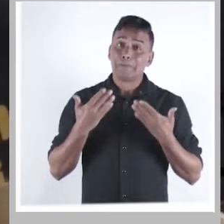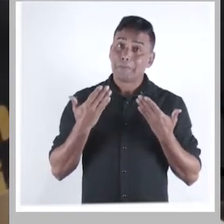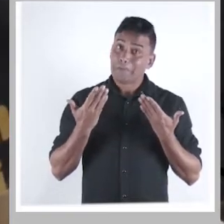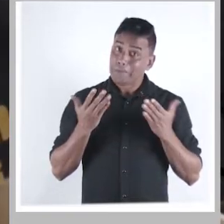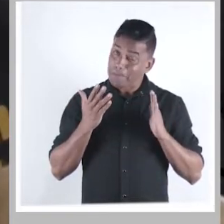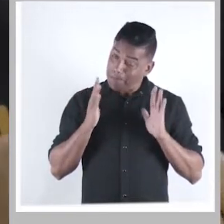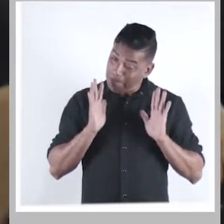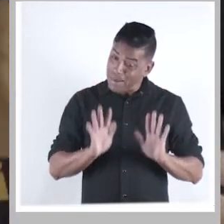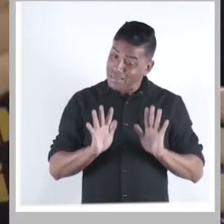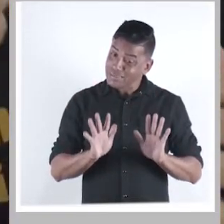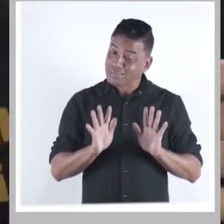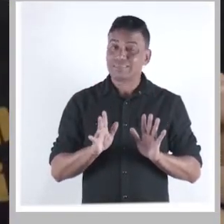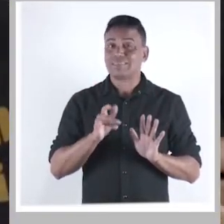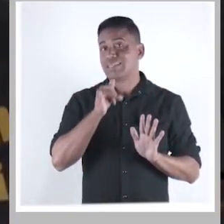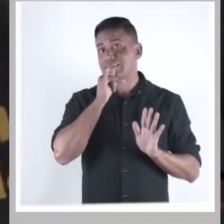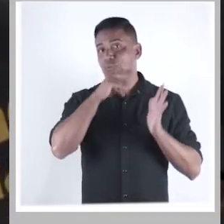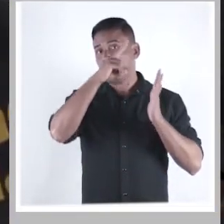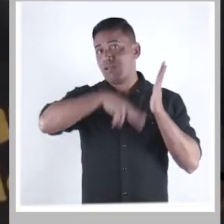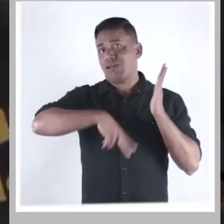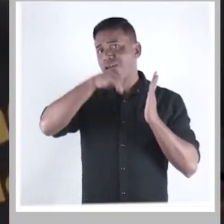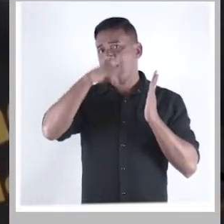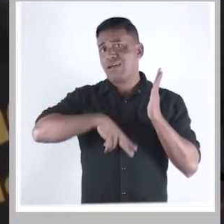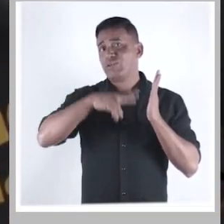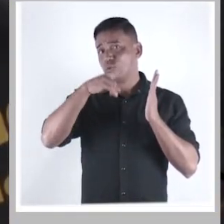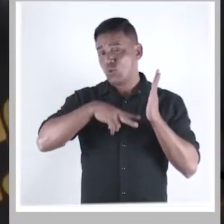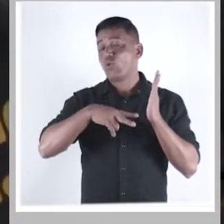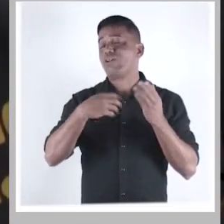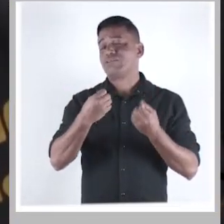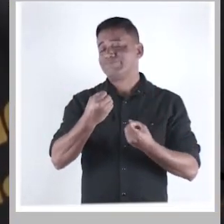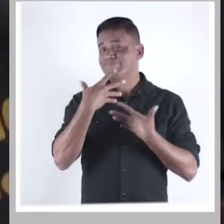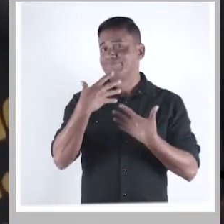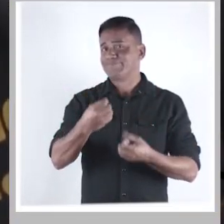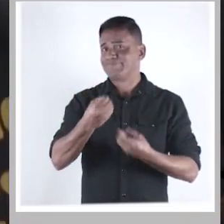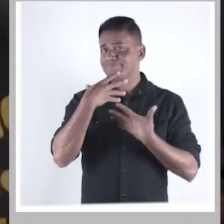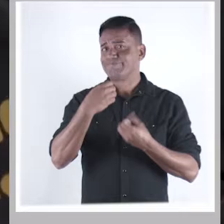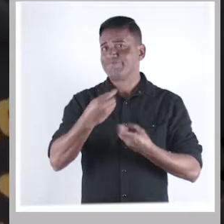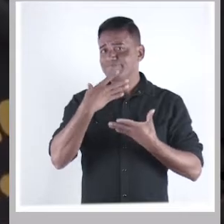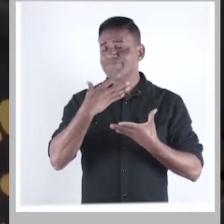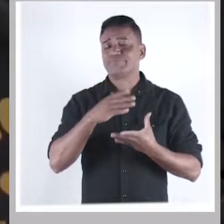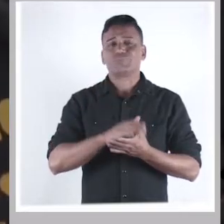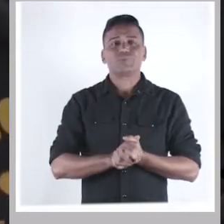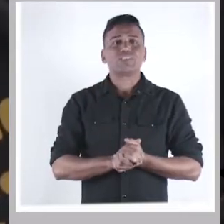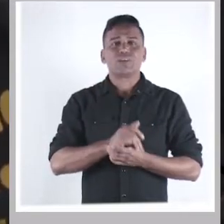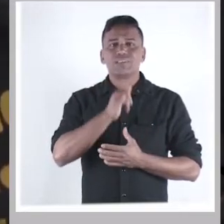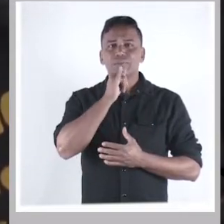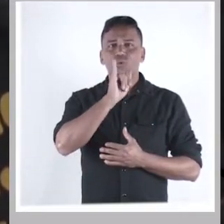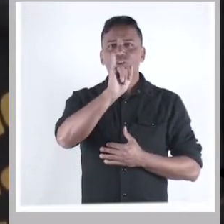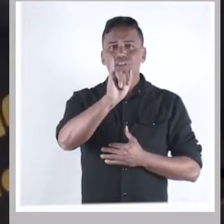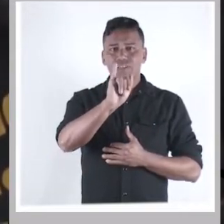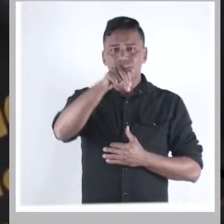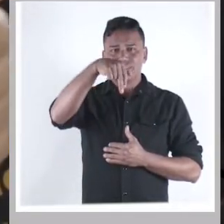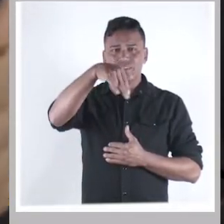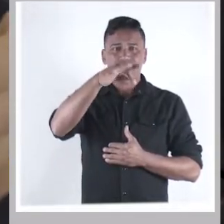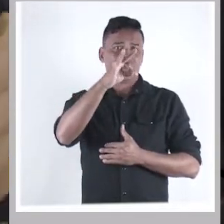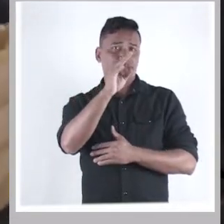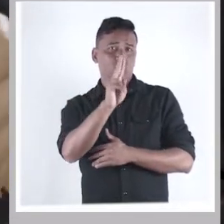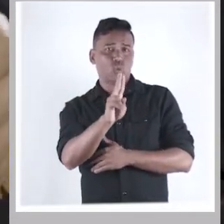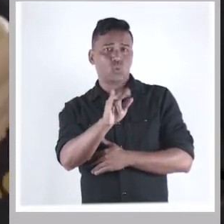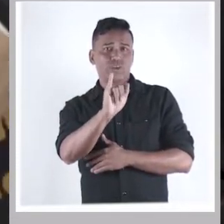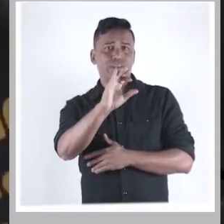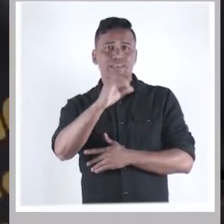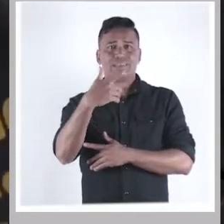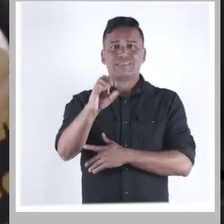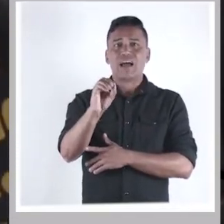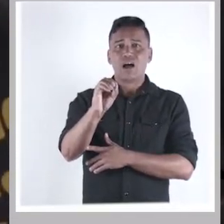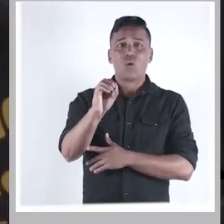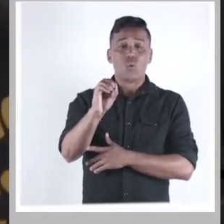mas eu acho que assim, a leitura também ensina muito, né? Então, quando você fala de intuição, eu acho que